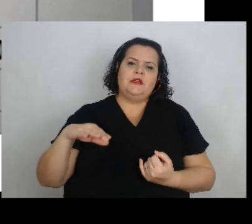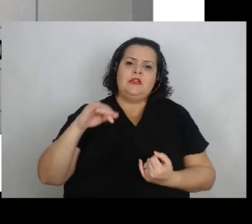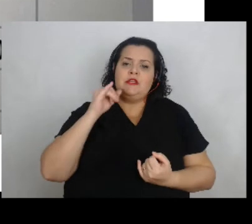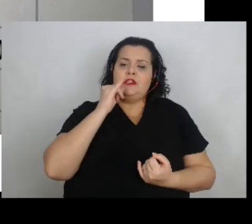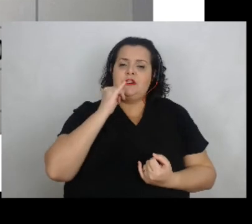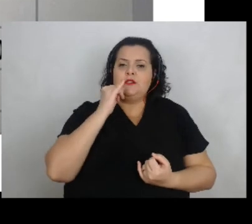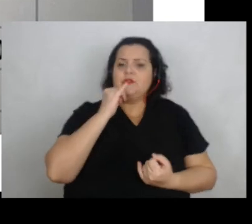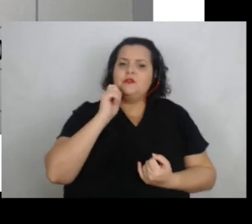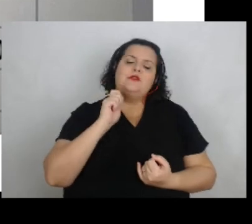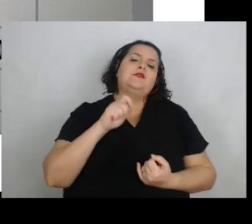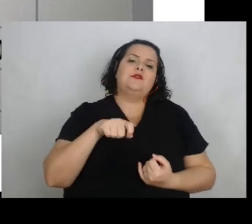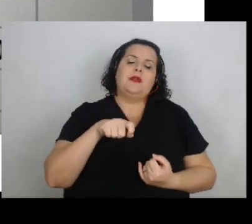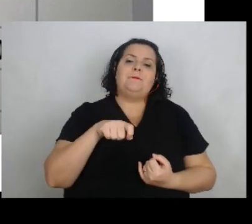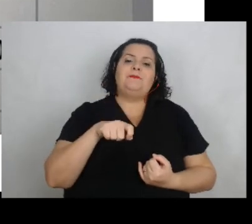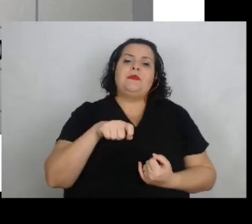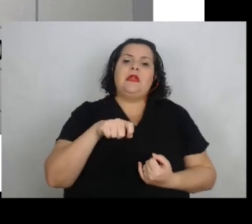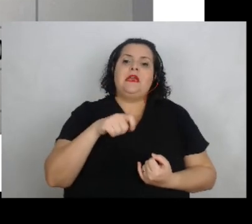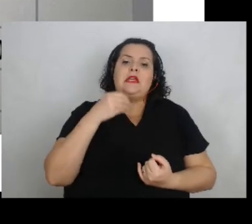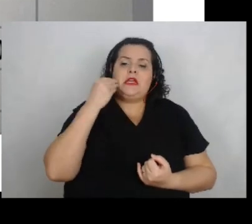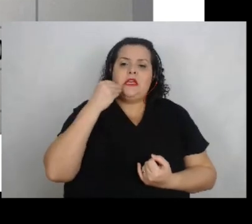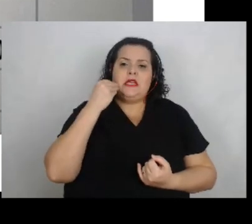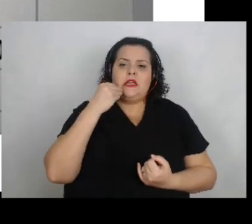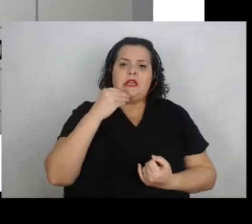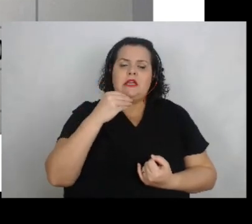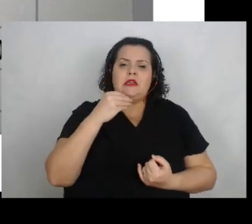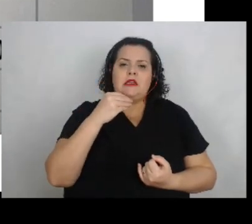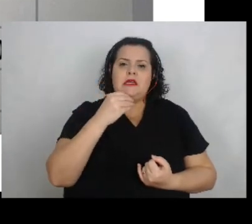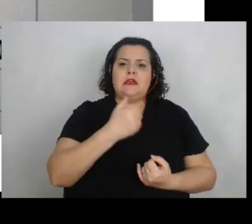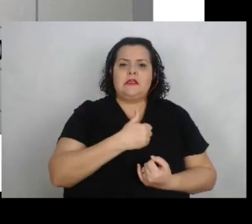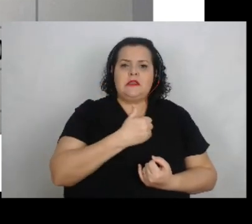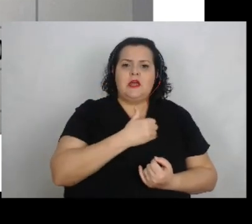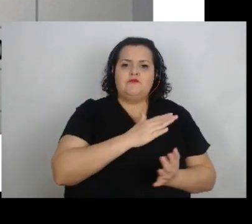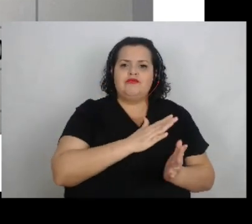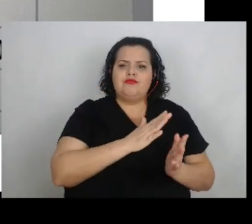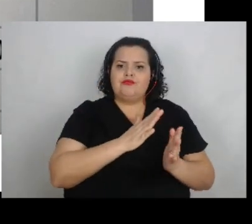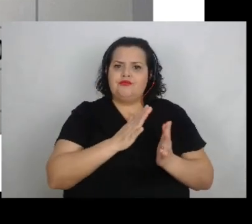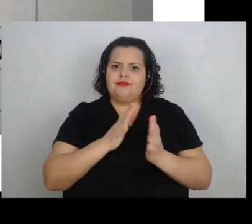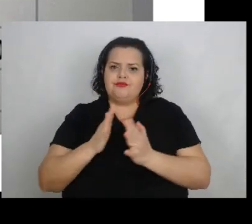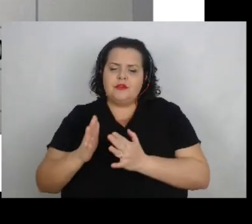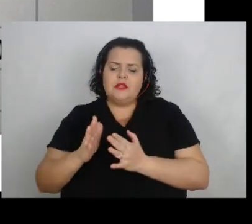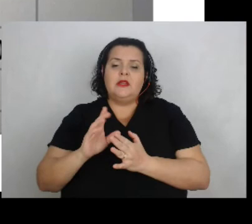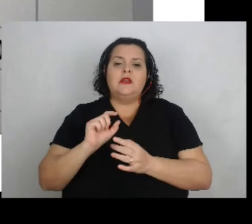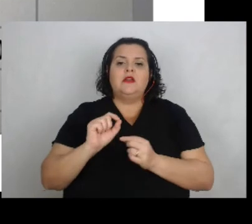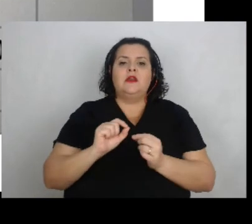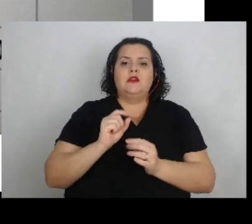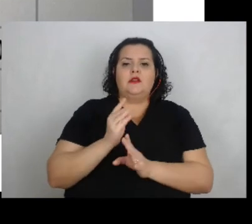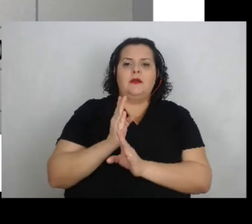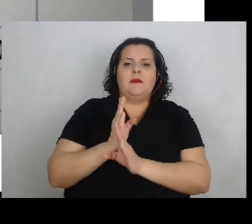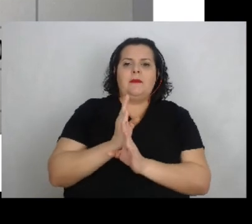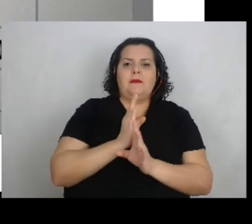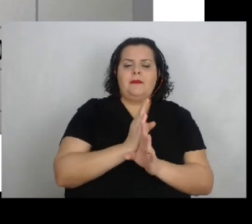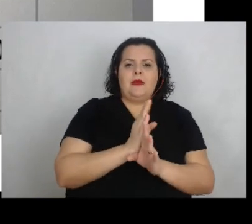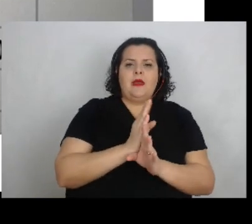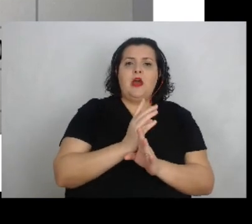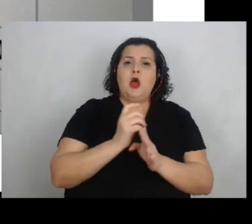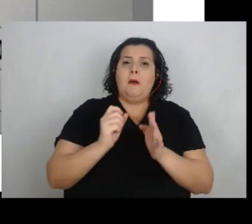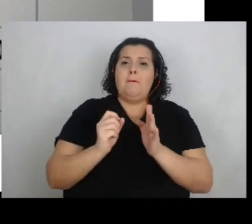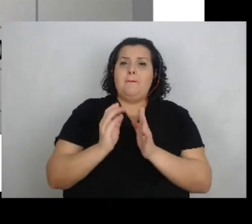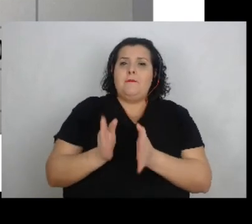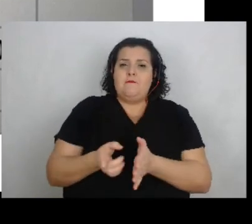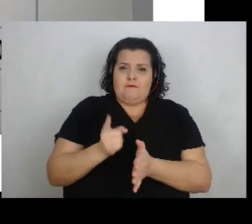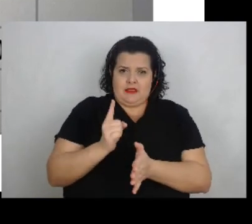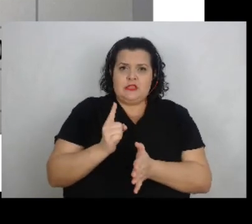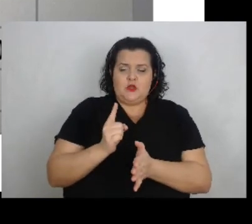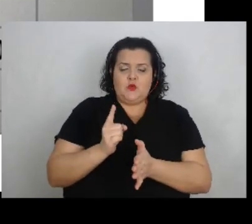tivemos a possibilidade de testar também todas as faixas etárias, e no primeiro momento de isolamento mais importante,